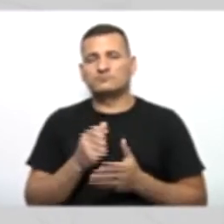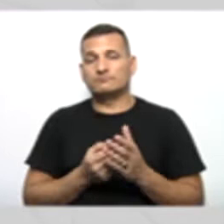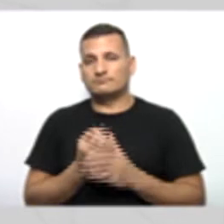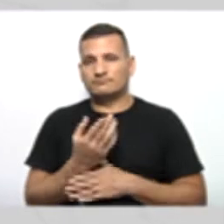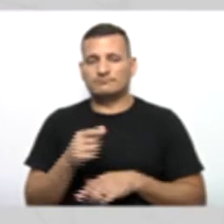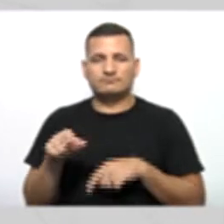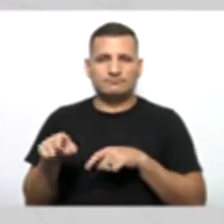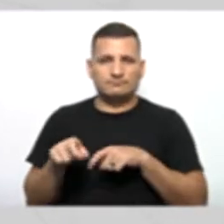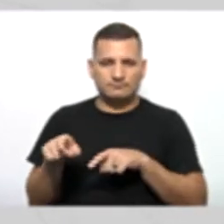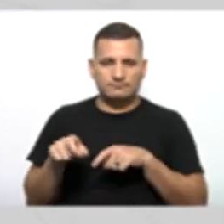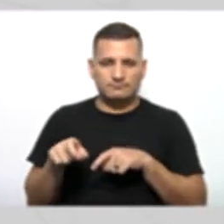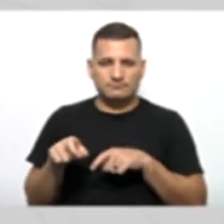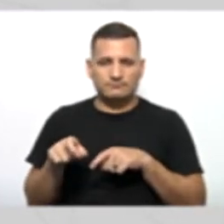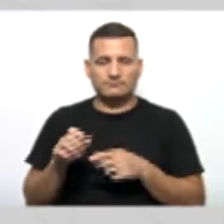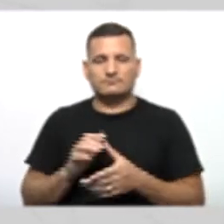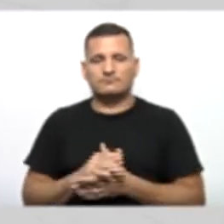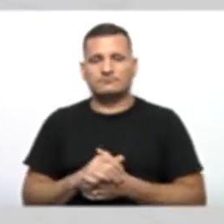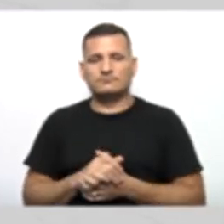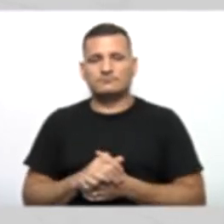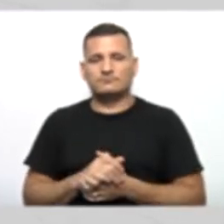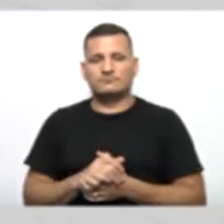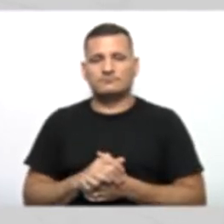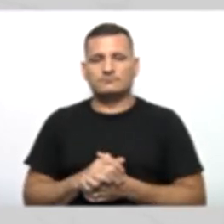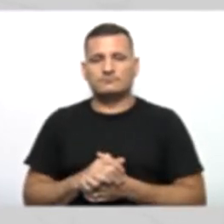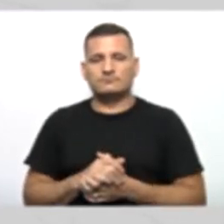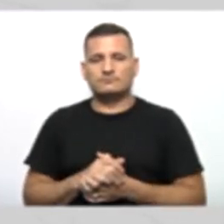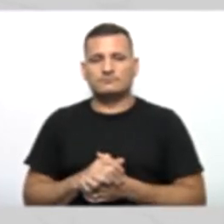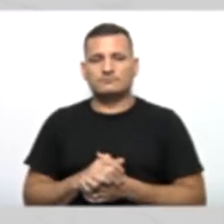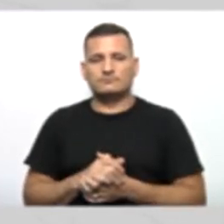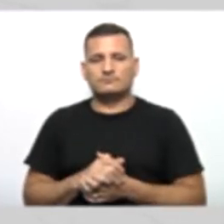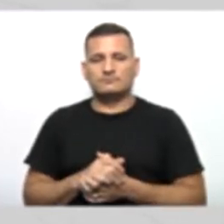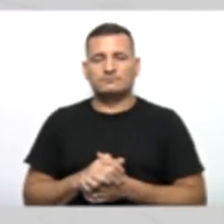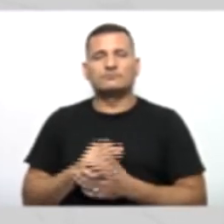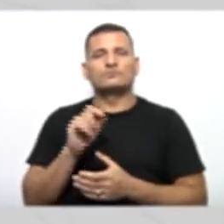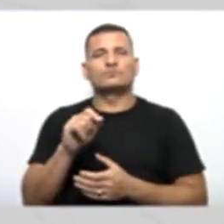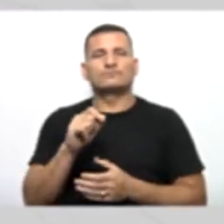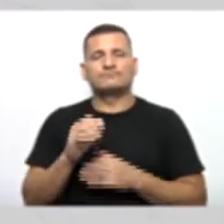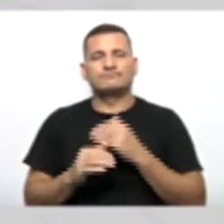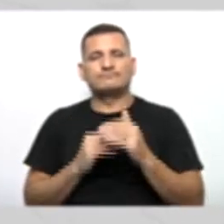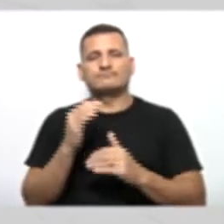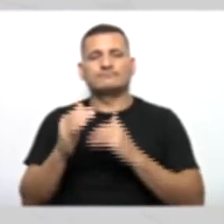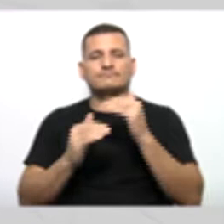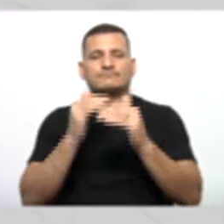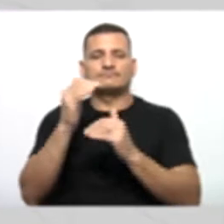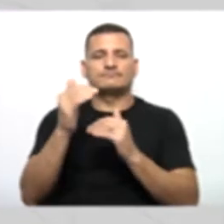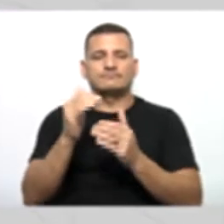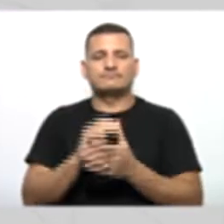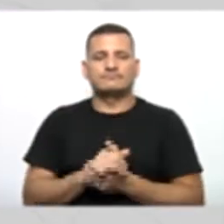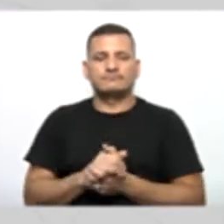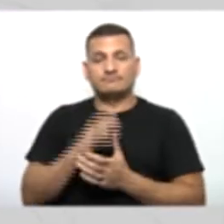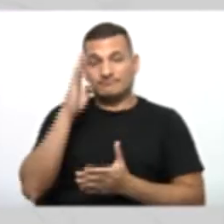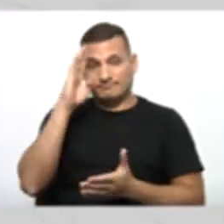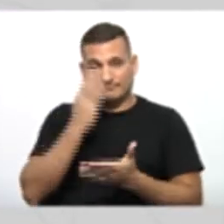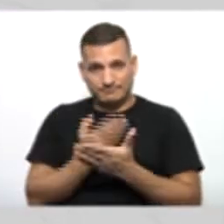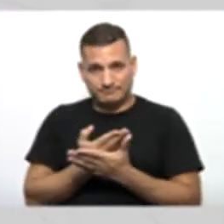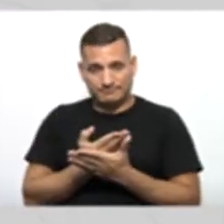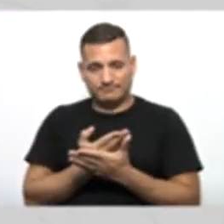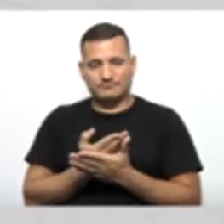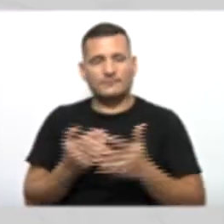agricultura. Foi a época do crescimento autoconfiante. Agora o homem